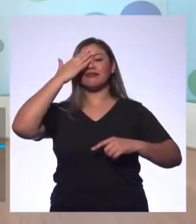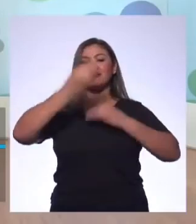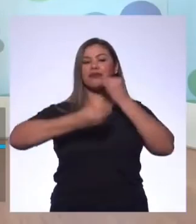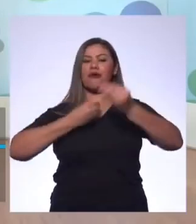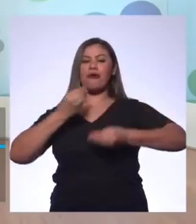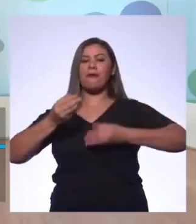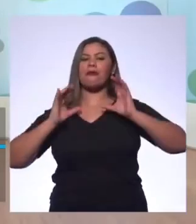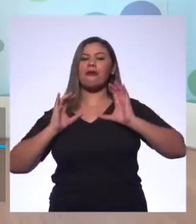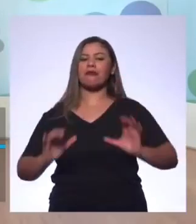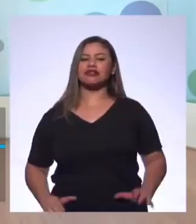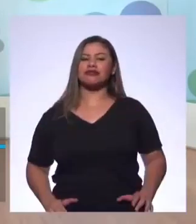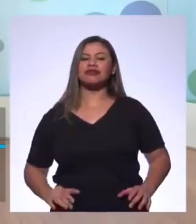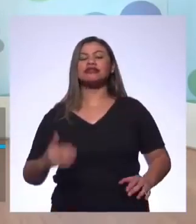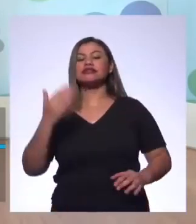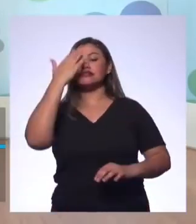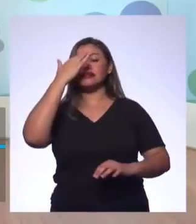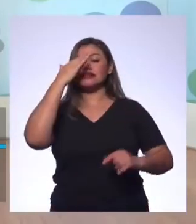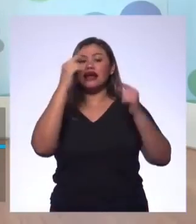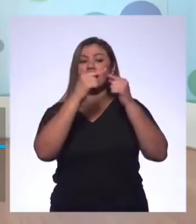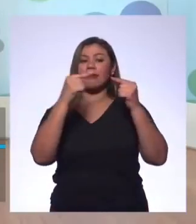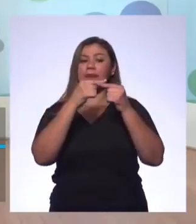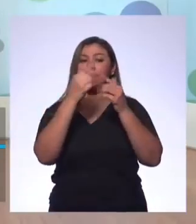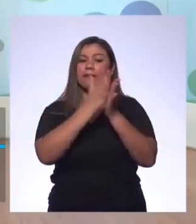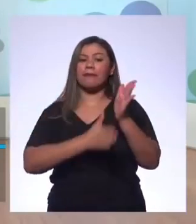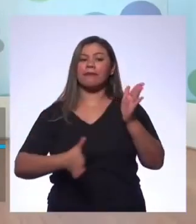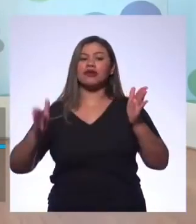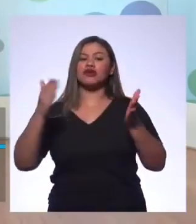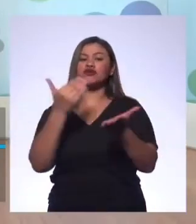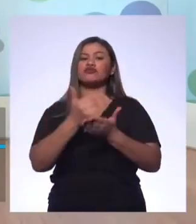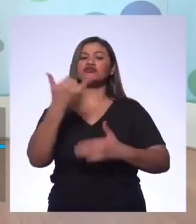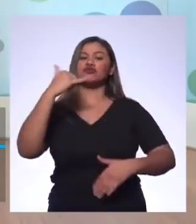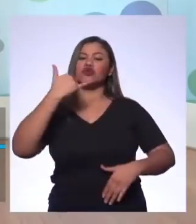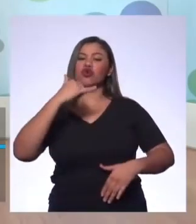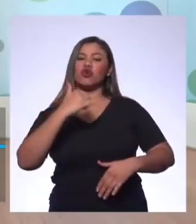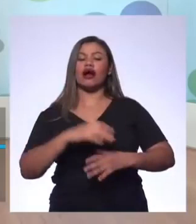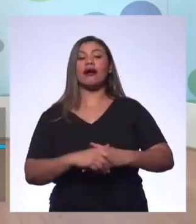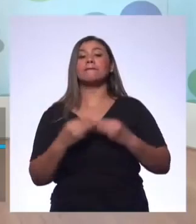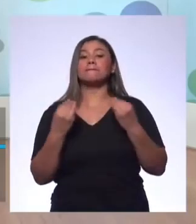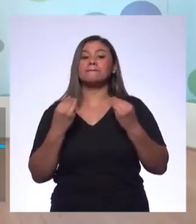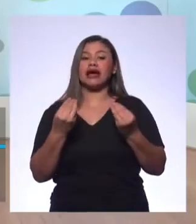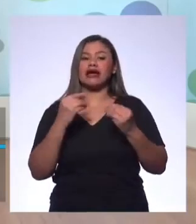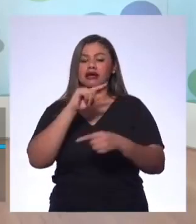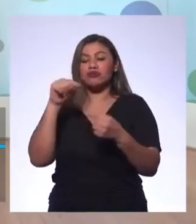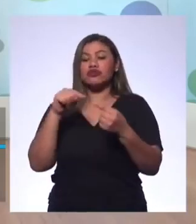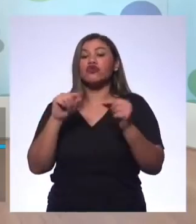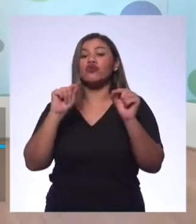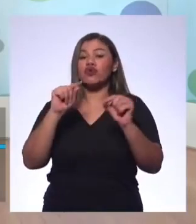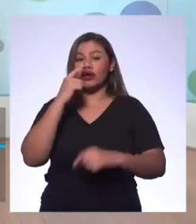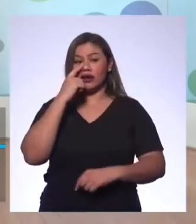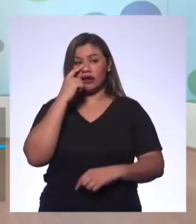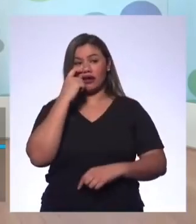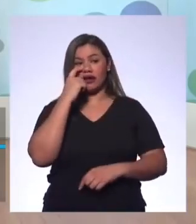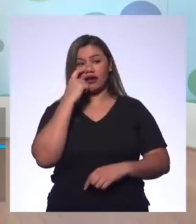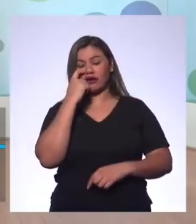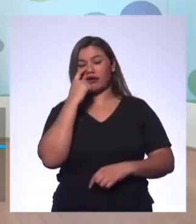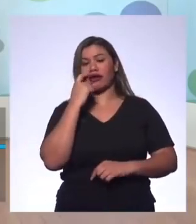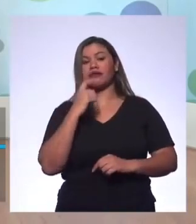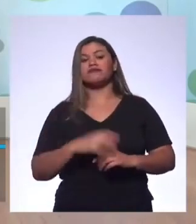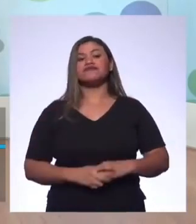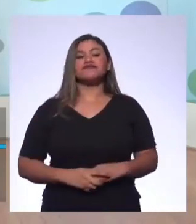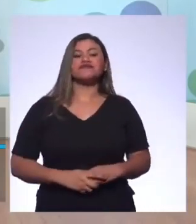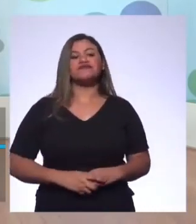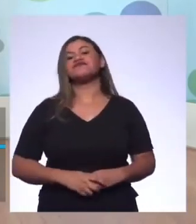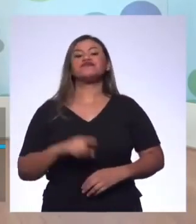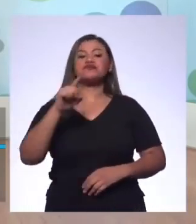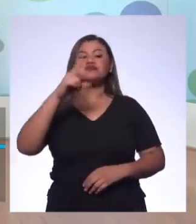né? Entender em que momento você vai poder utilizar o celular e para que finalidade. Nossa, você lembra que você deu